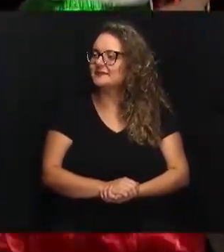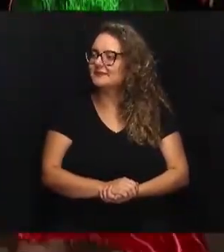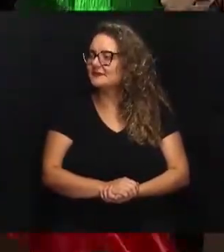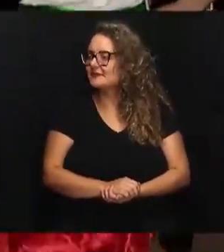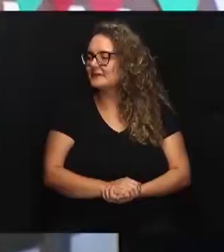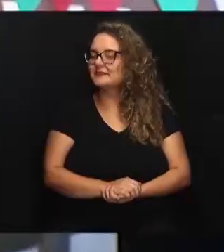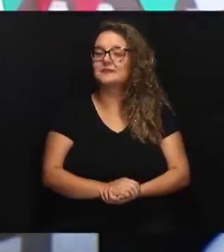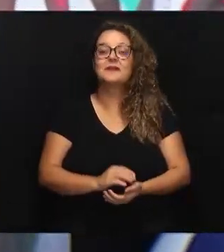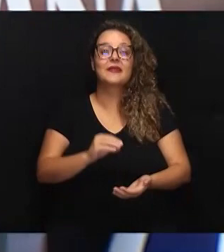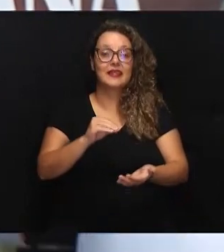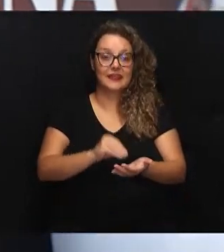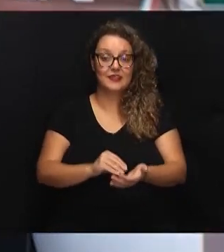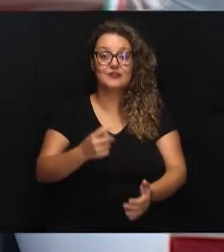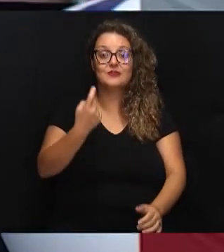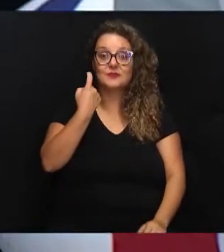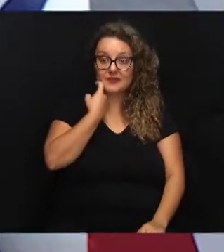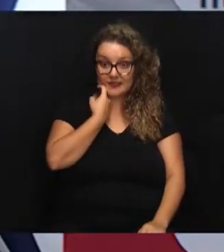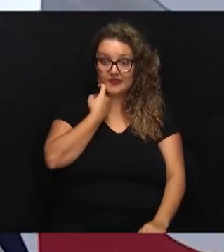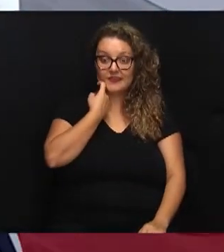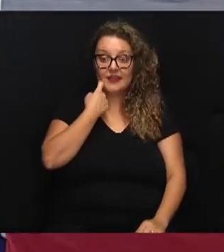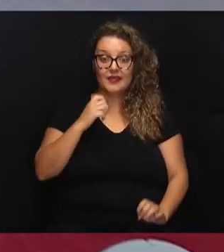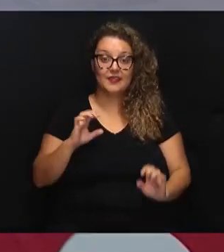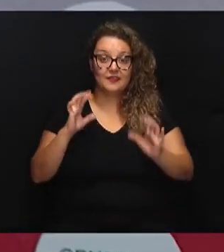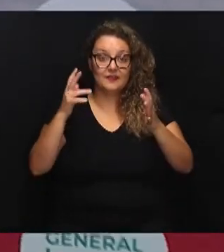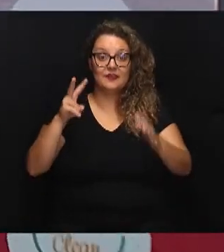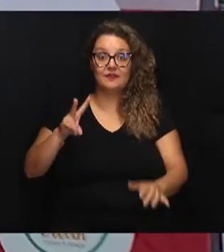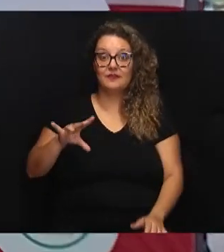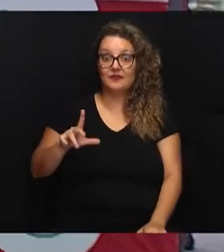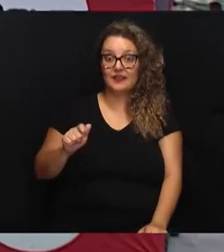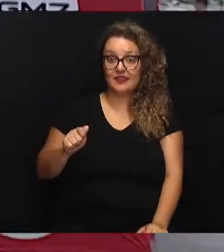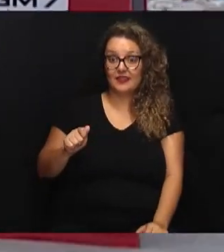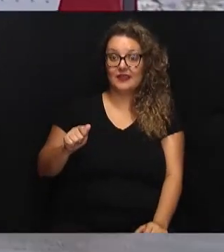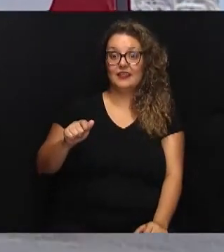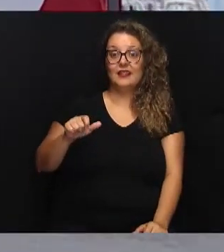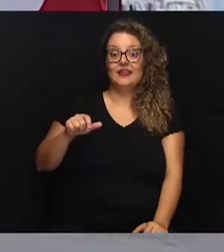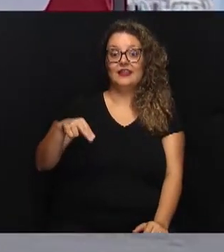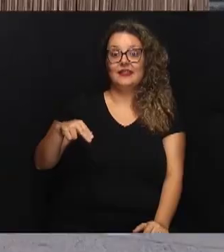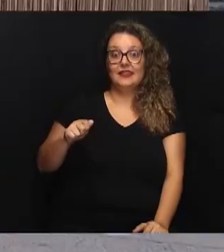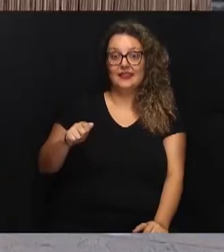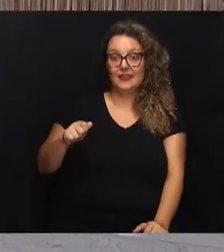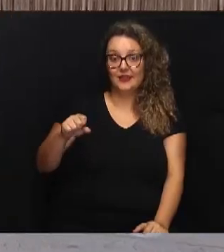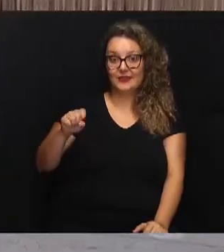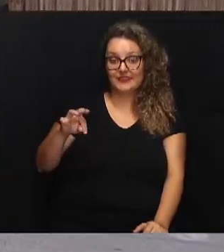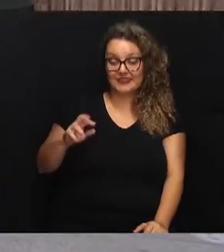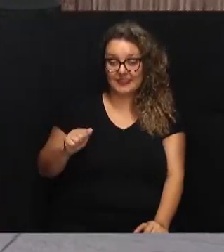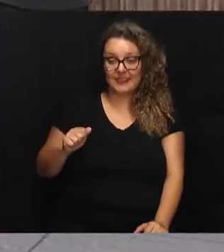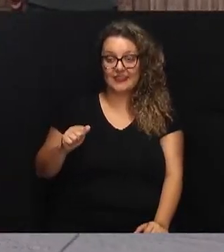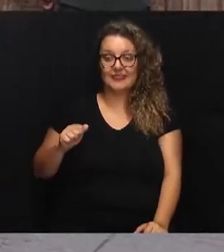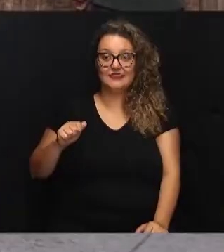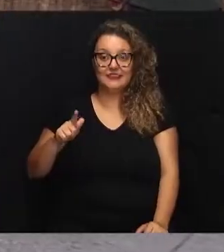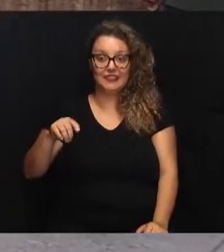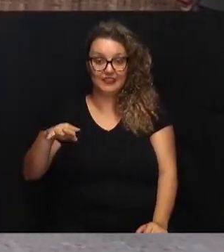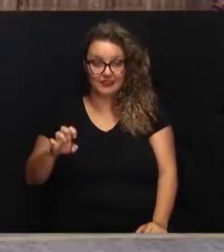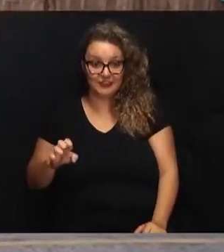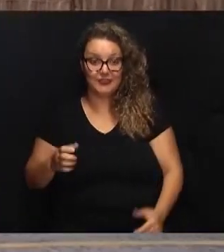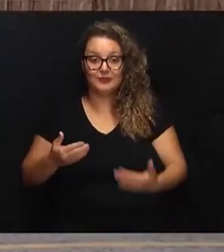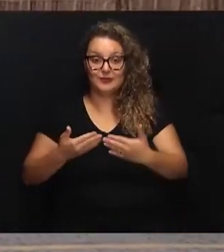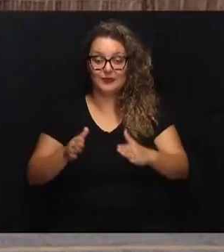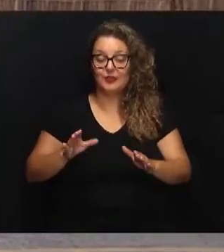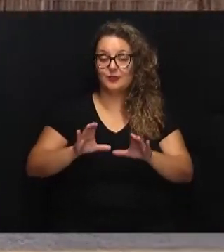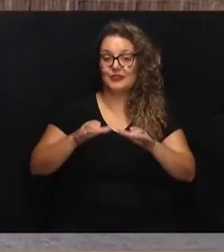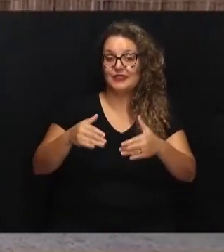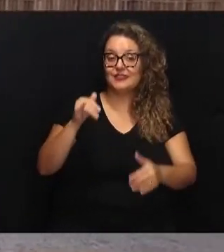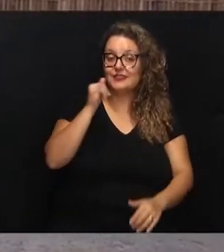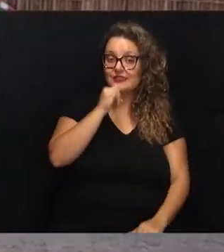Na última sexta-feira, a festa Vila La Nostra Gente abriu a 29ª Semana da Comunidade Italiana em